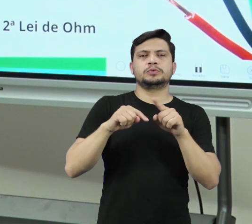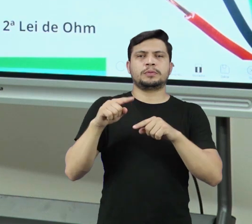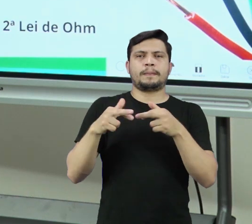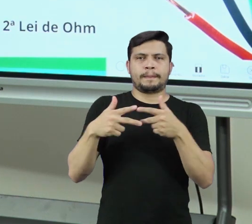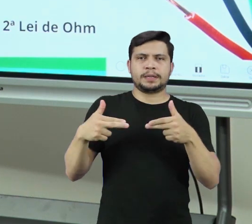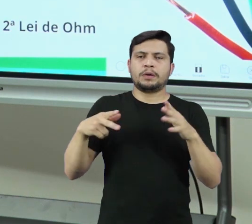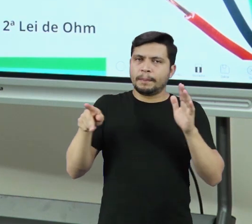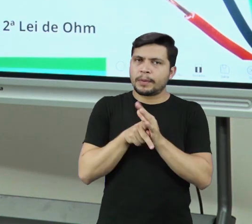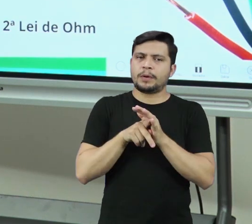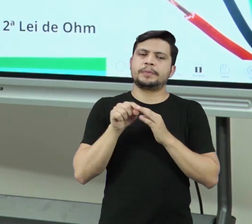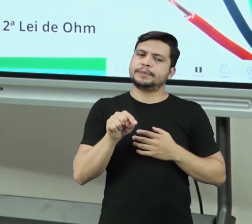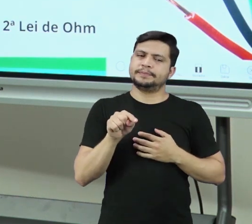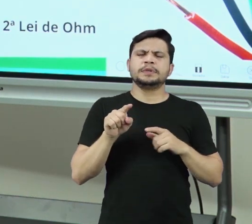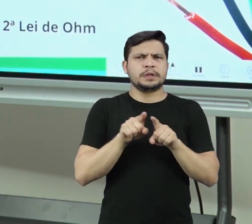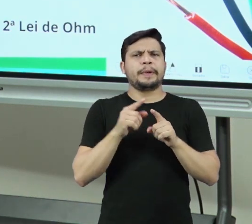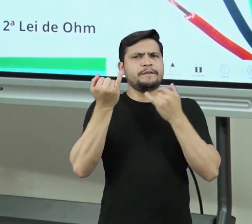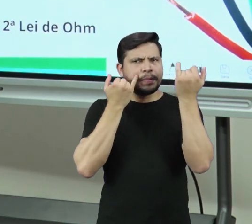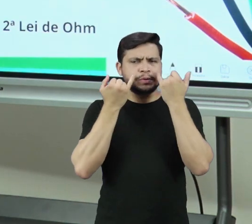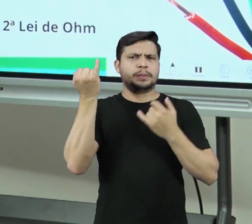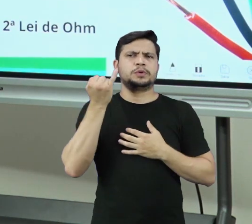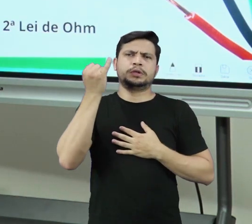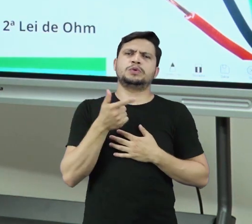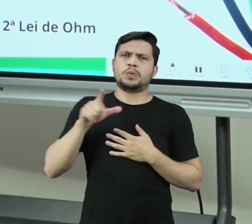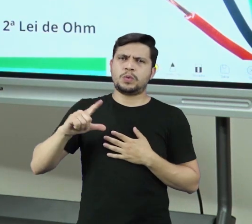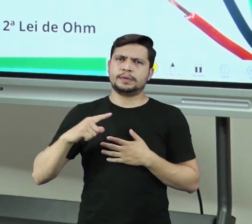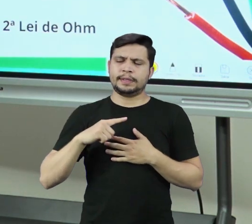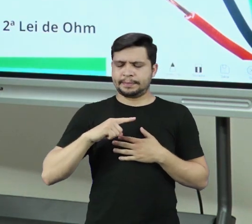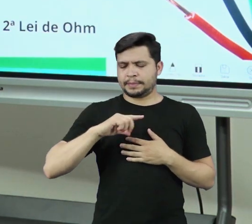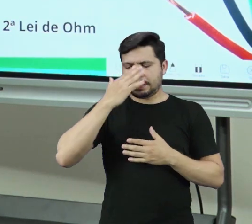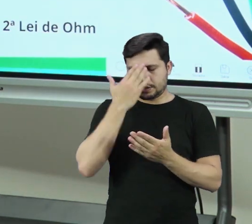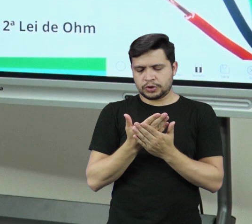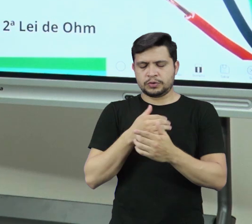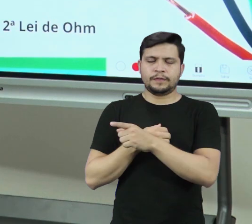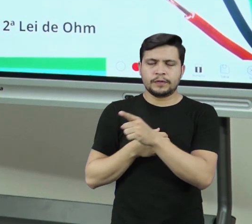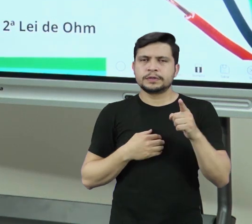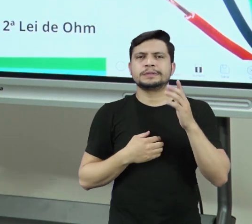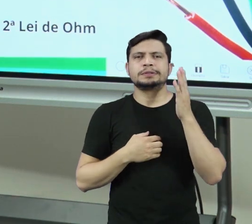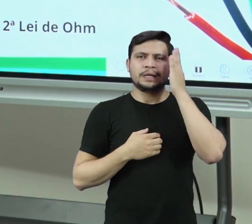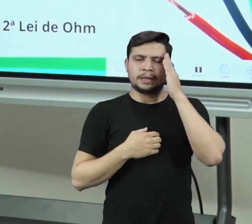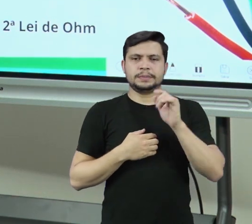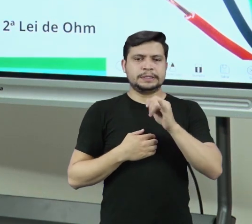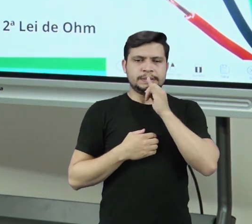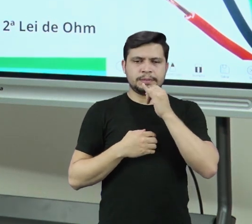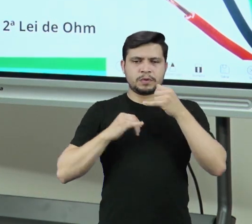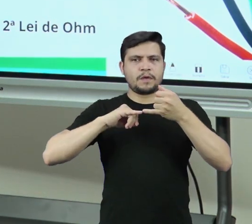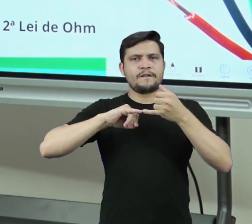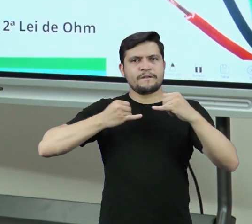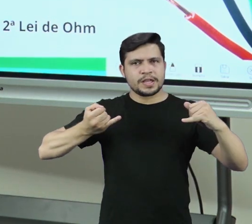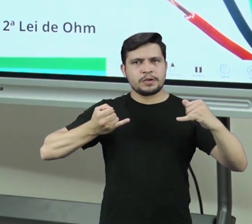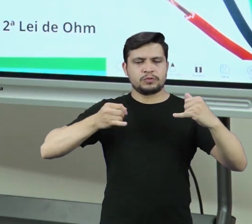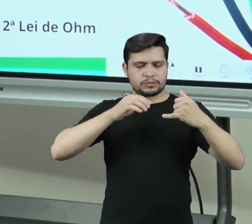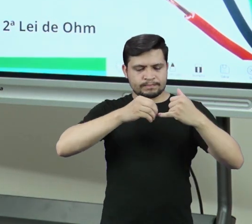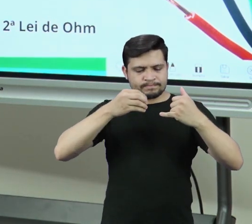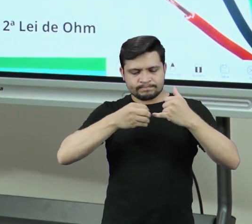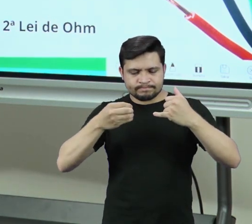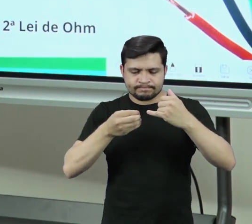outras informações importantes, né? Eu acredito que hoje vocês devem notar que se você desencapar um fio, é muito comum a gente não ver